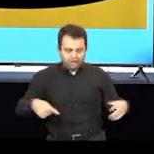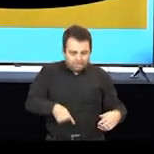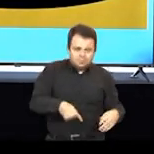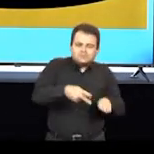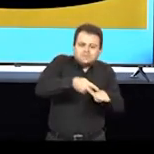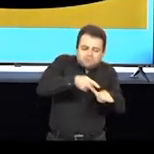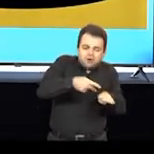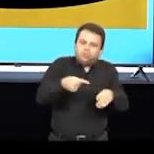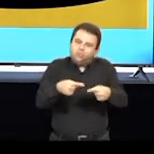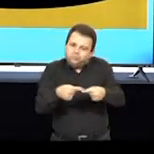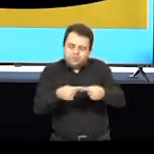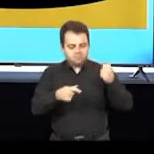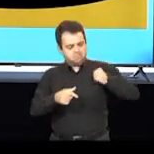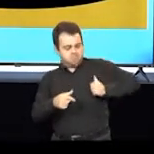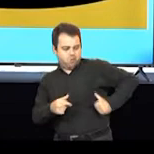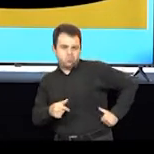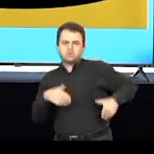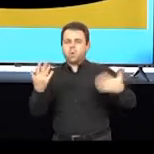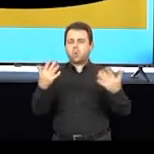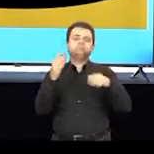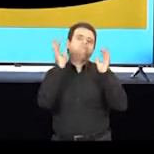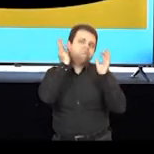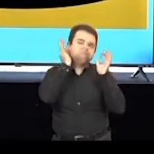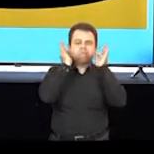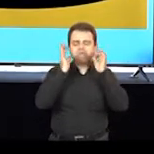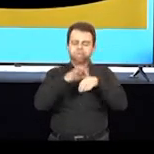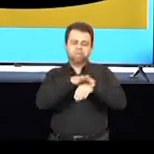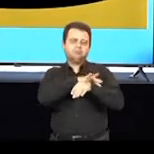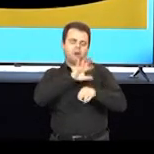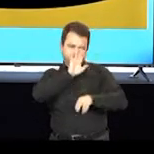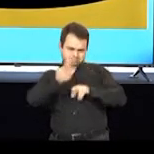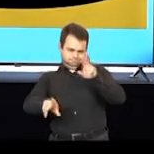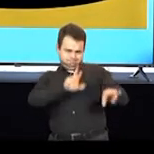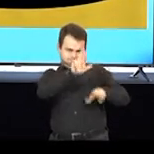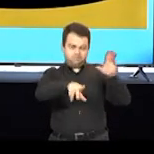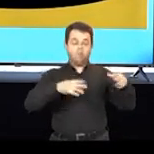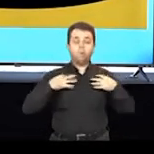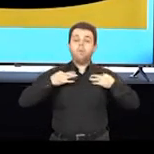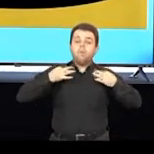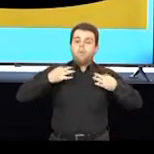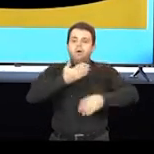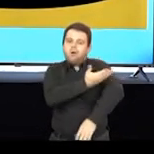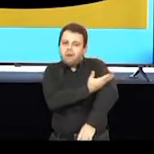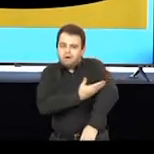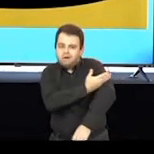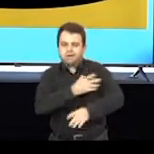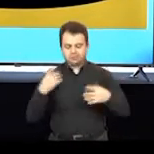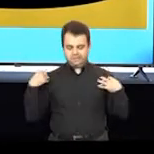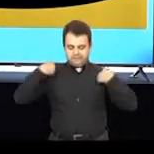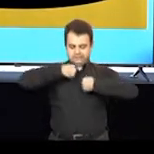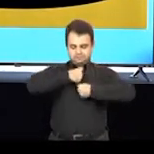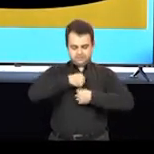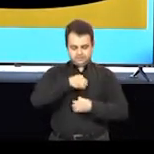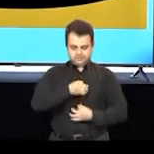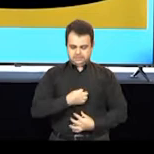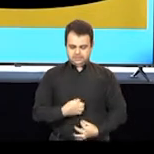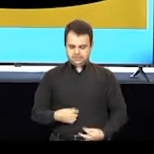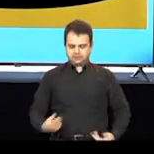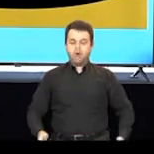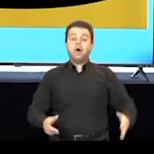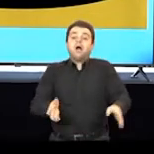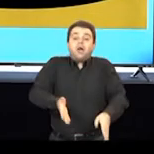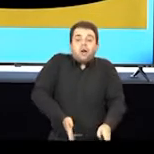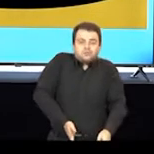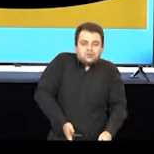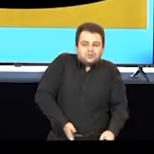sapato, com uma bolsa ou outros adereços, quando você pensa na camiseta ou camisa que vai colocar com aquela calça